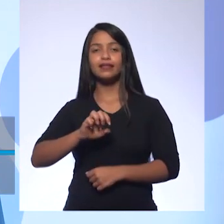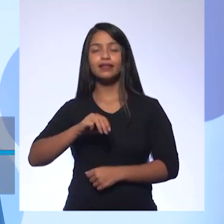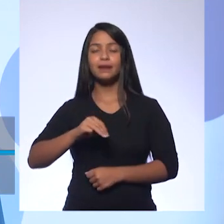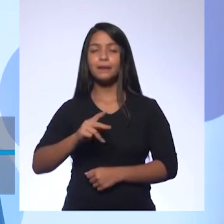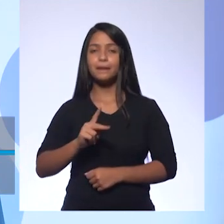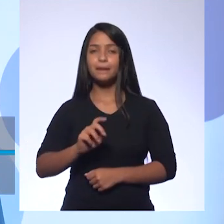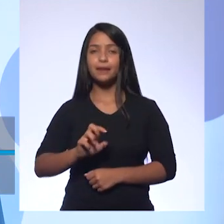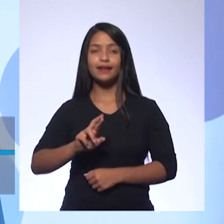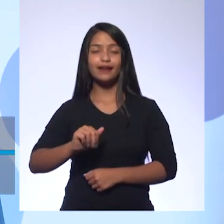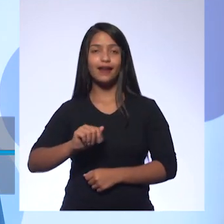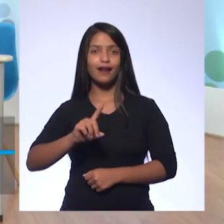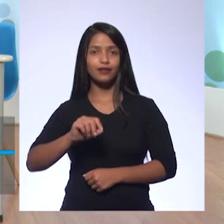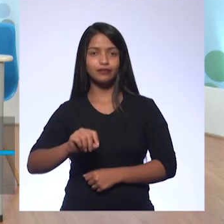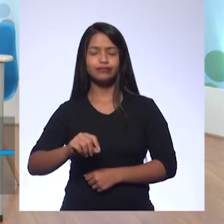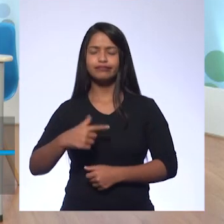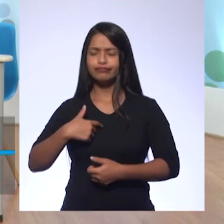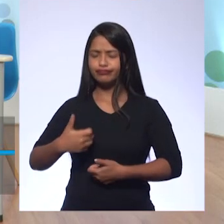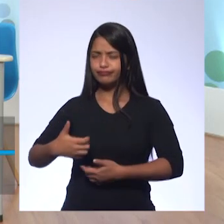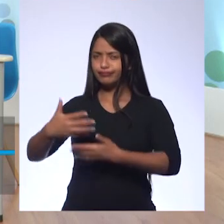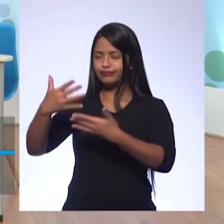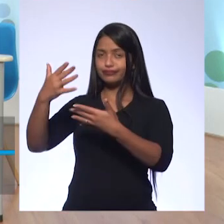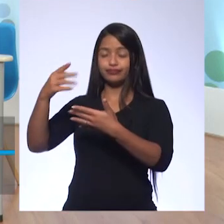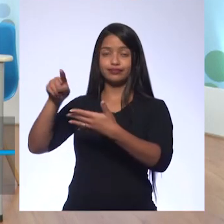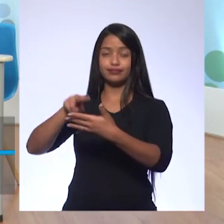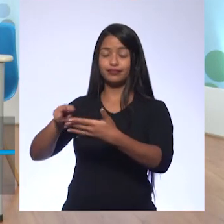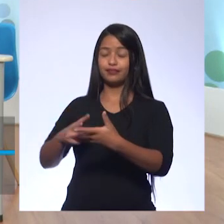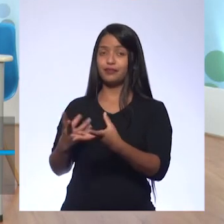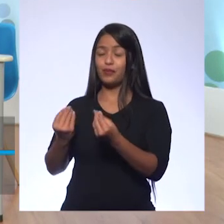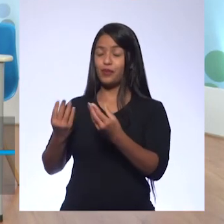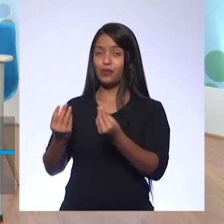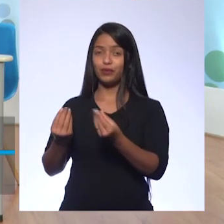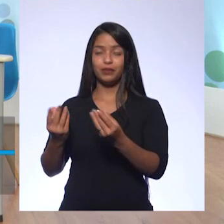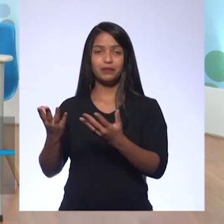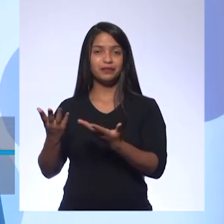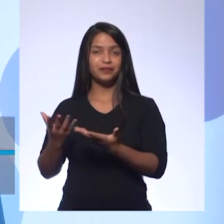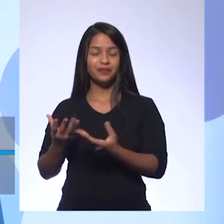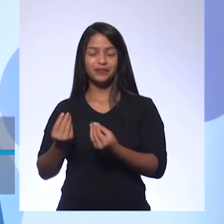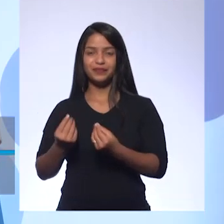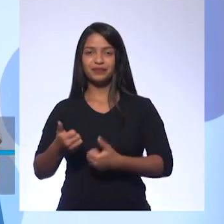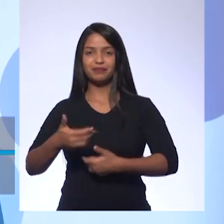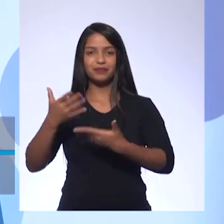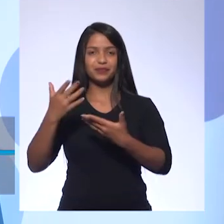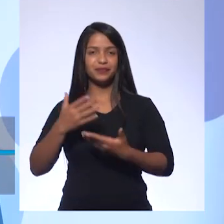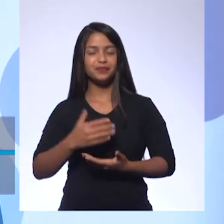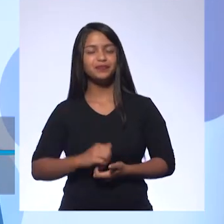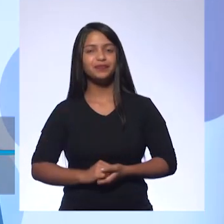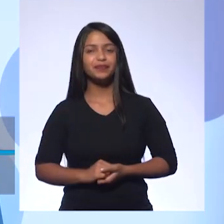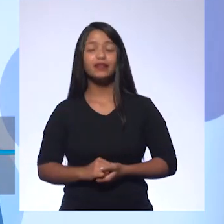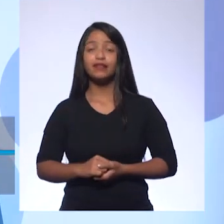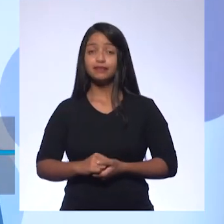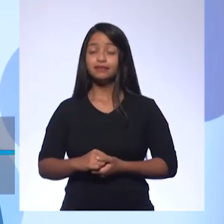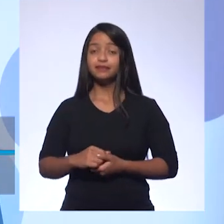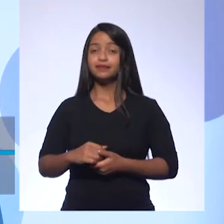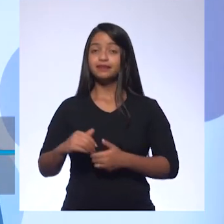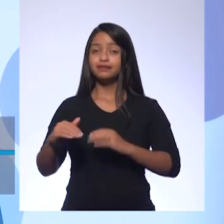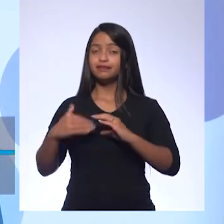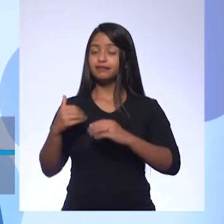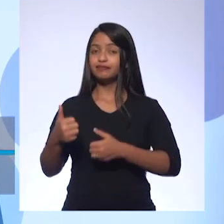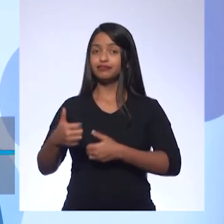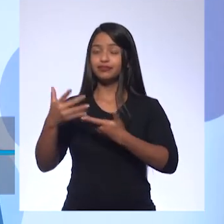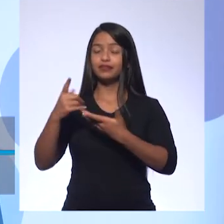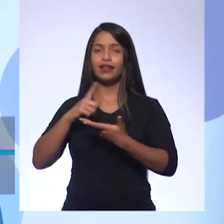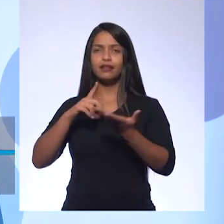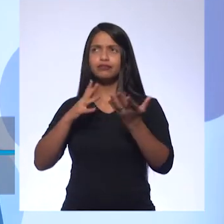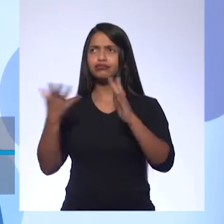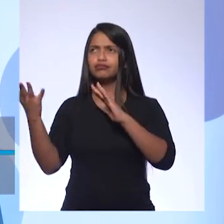aqui. Tá perdido Limeira. No interior, eu muito na capital. Quente, são muitas emoções, porque aqui a gente tem uma diversidade climática,